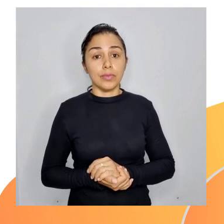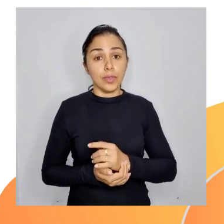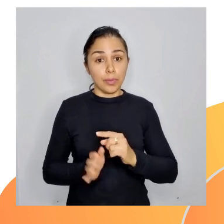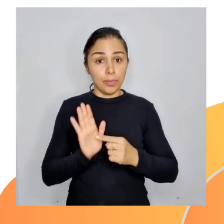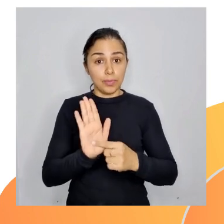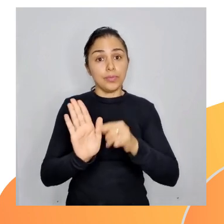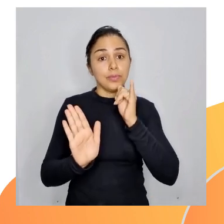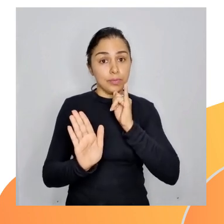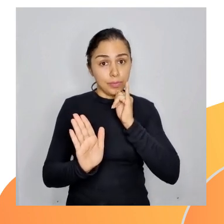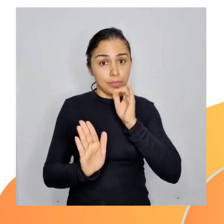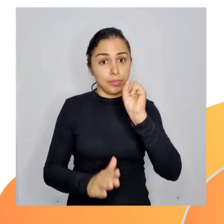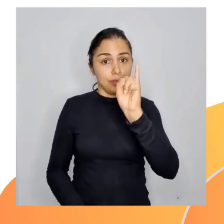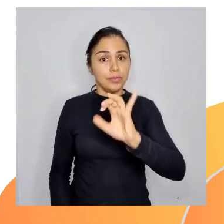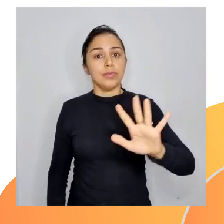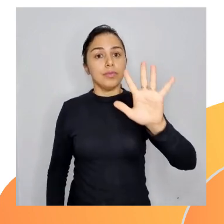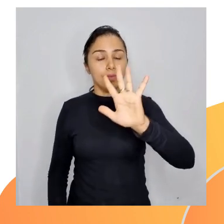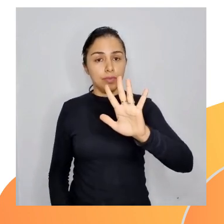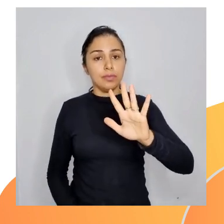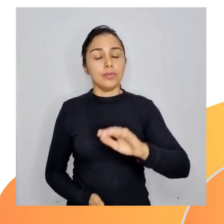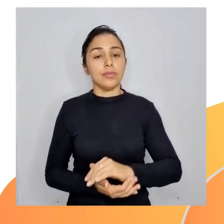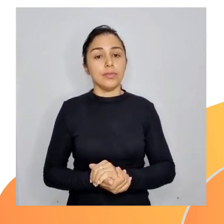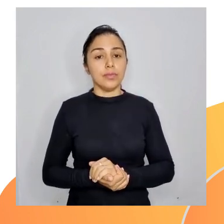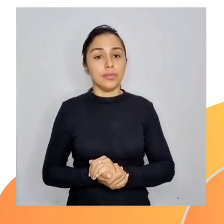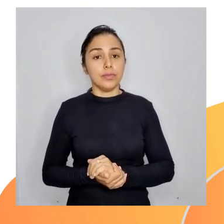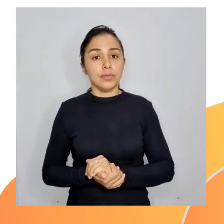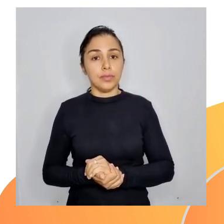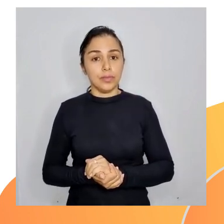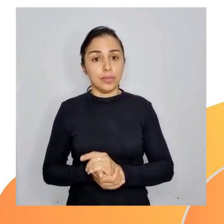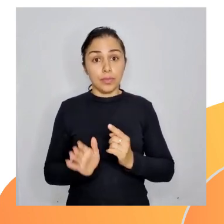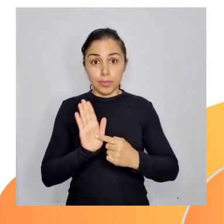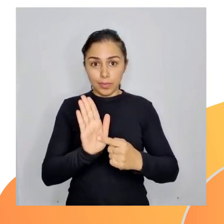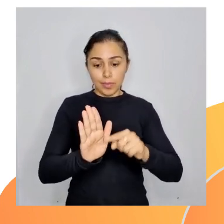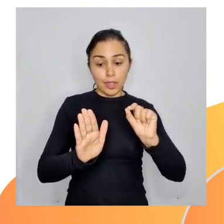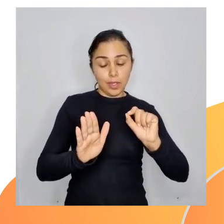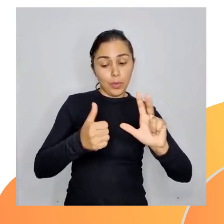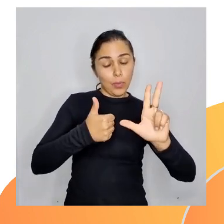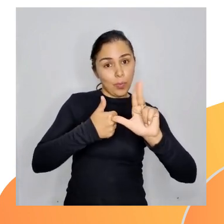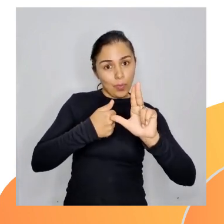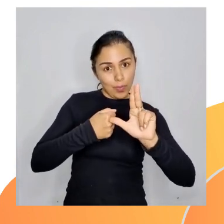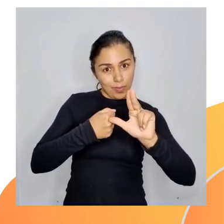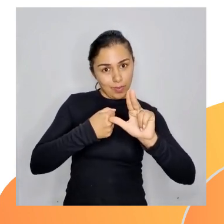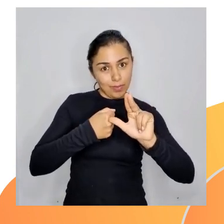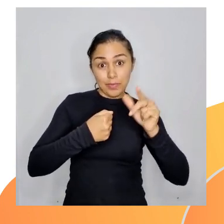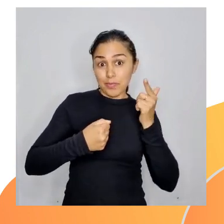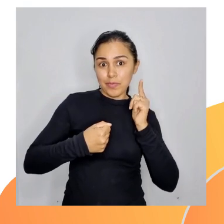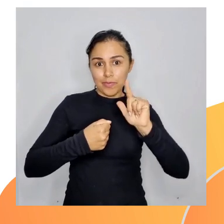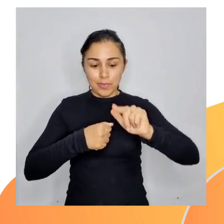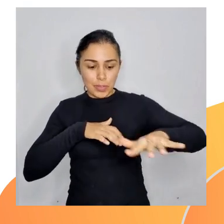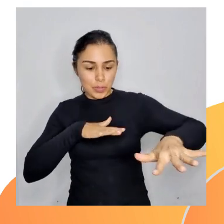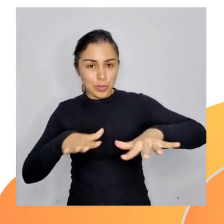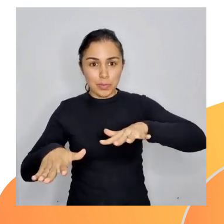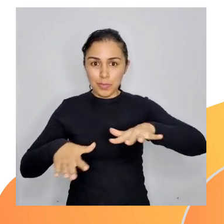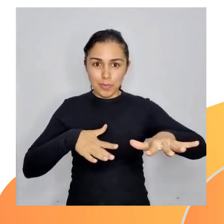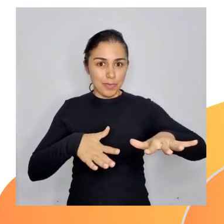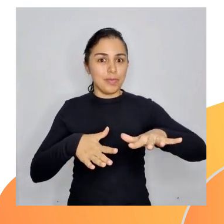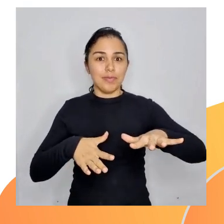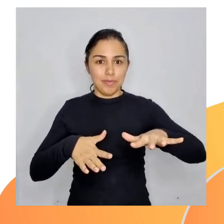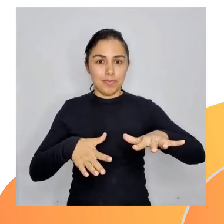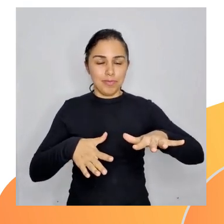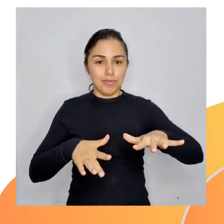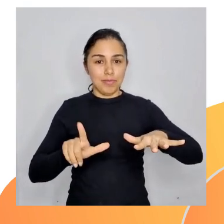agora, aonde o cavalo ele vai conseguir se movimentar em várias direções.